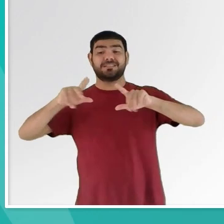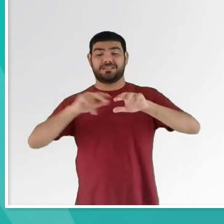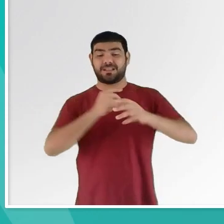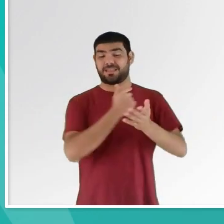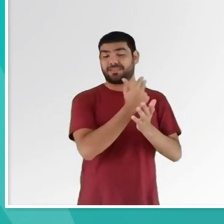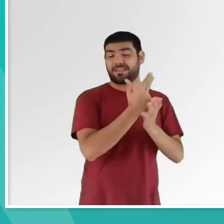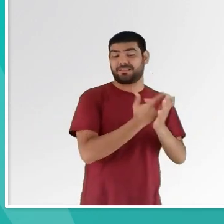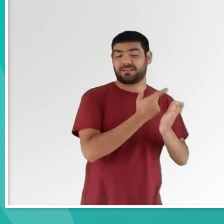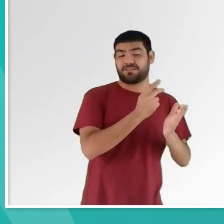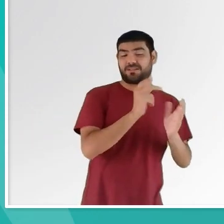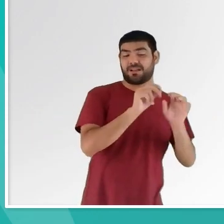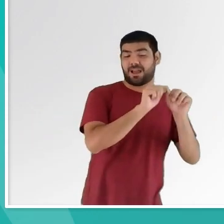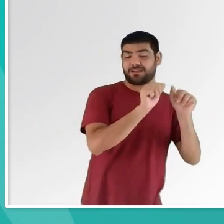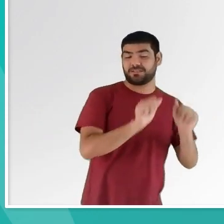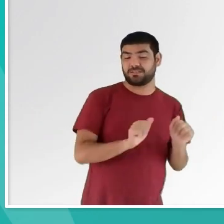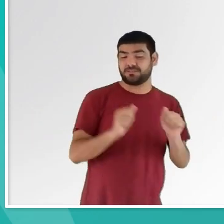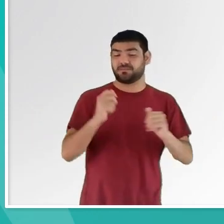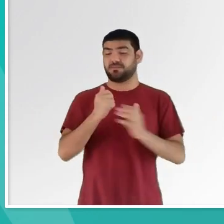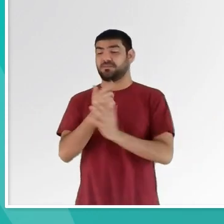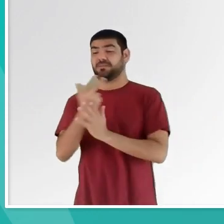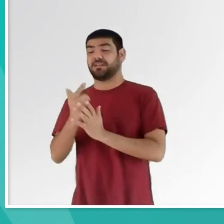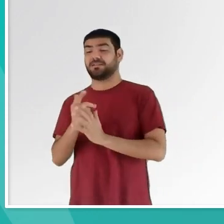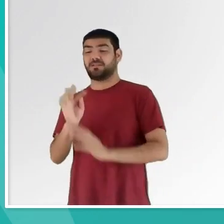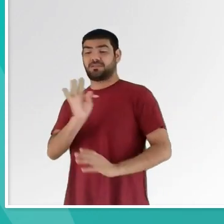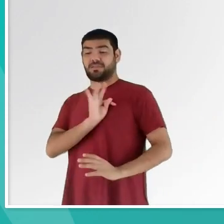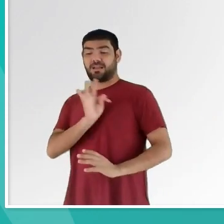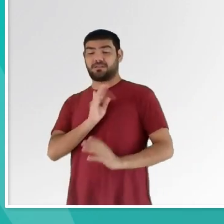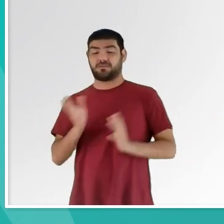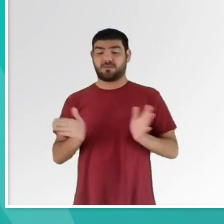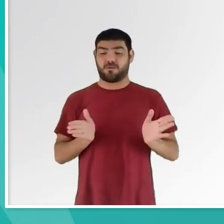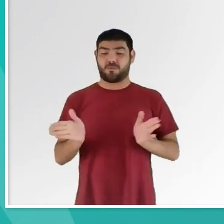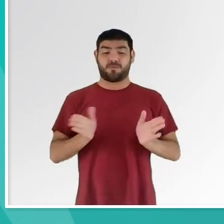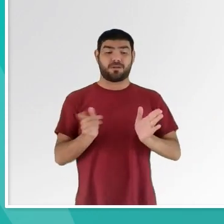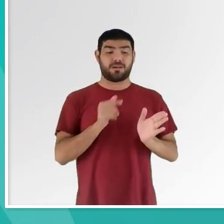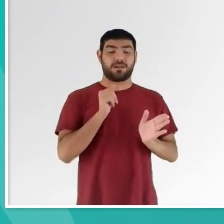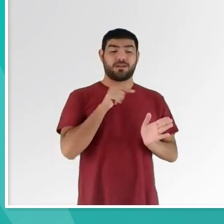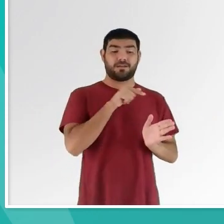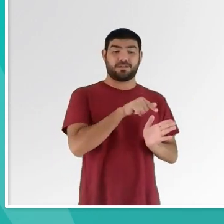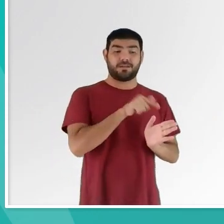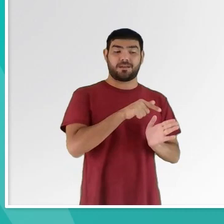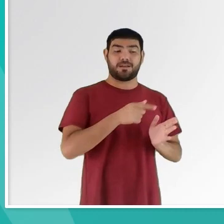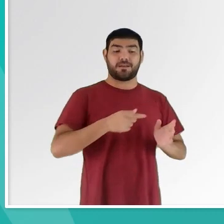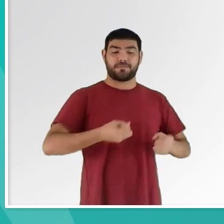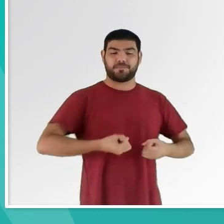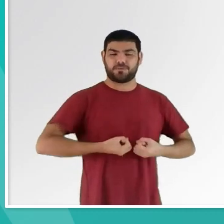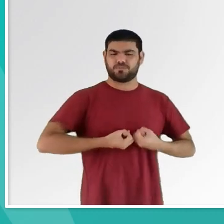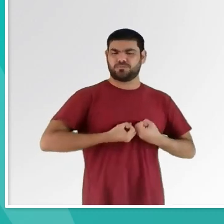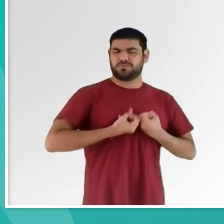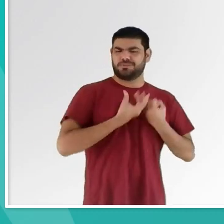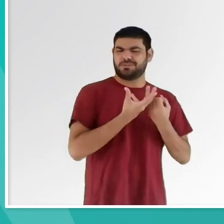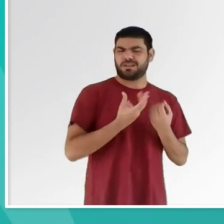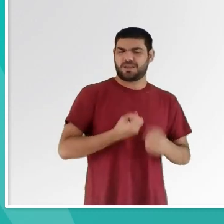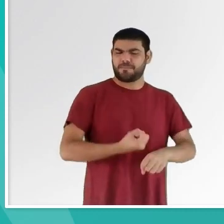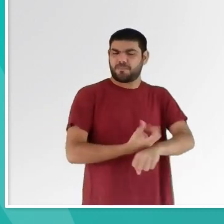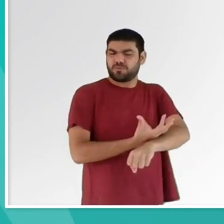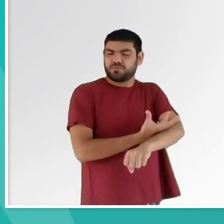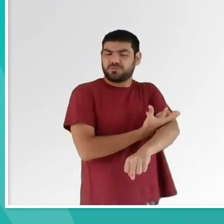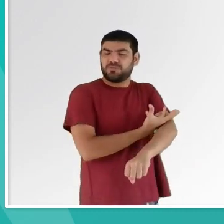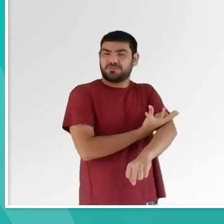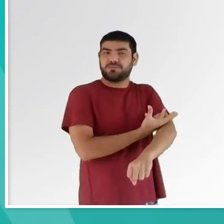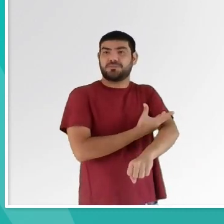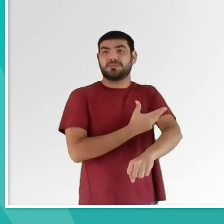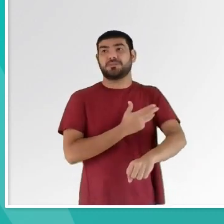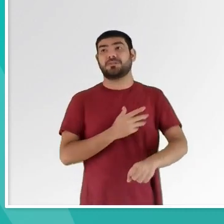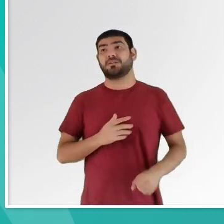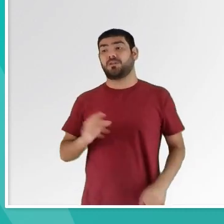técnico é o que, primeiro, é capaz de produzir emoções e retratar o mundo do artista. Já o desenho